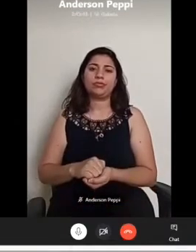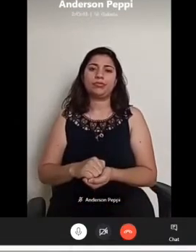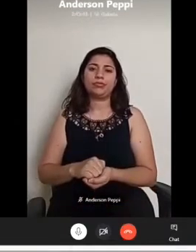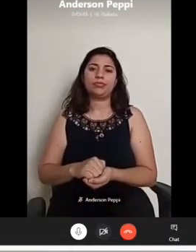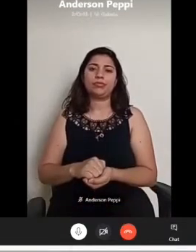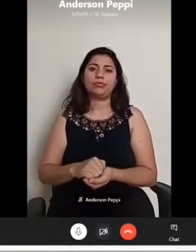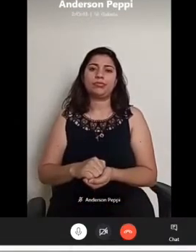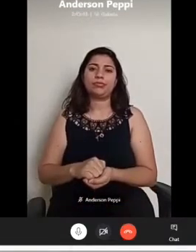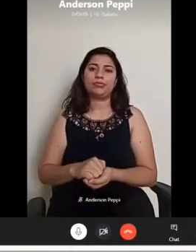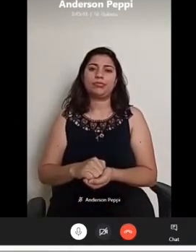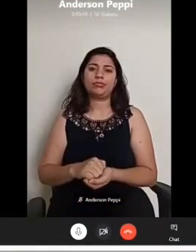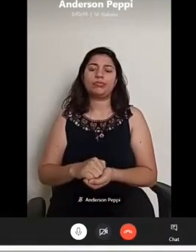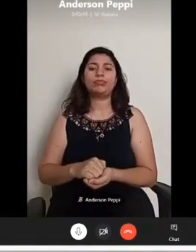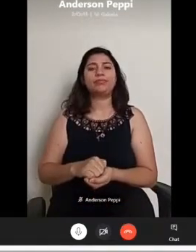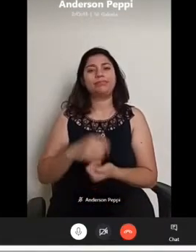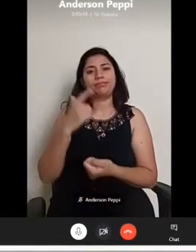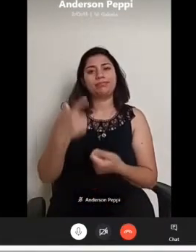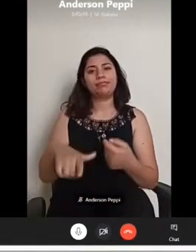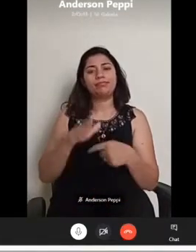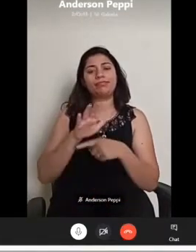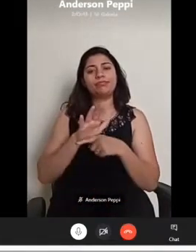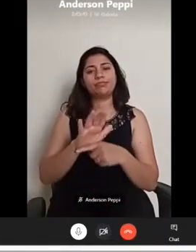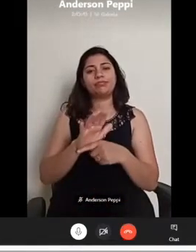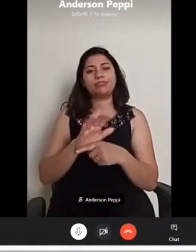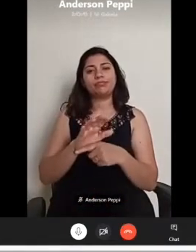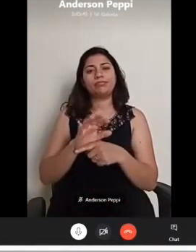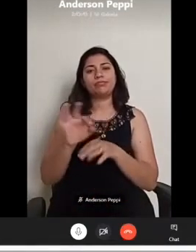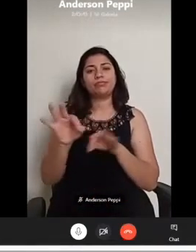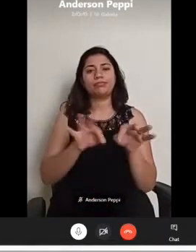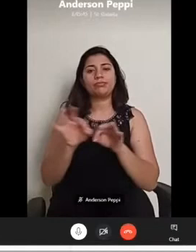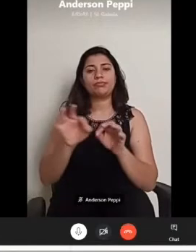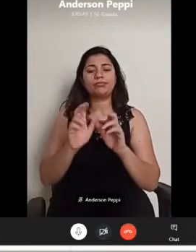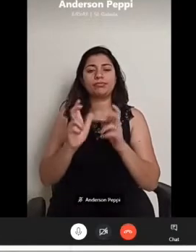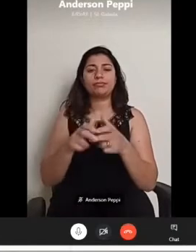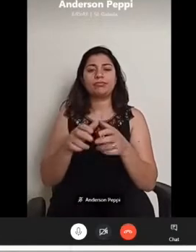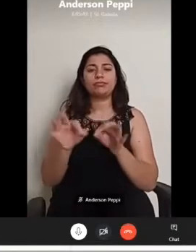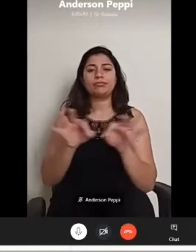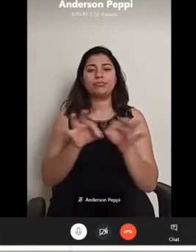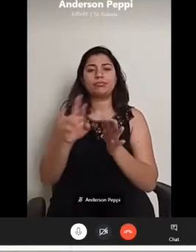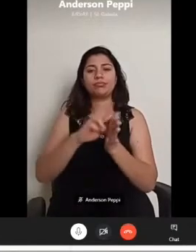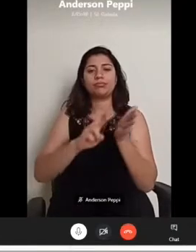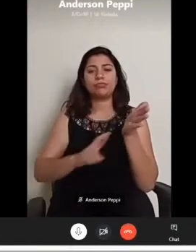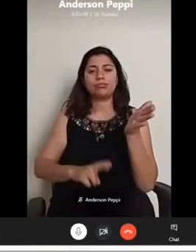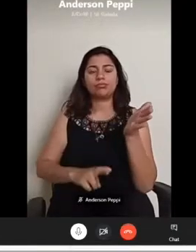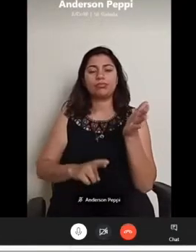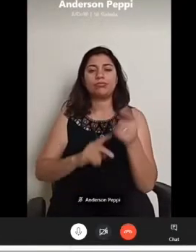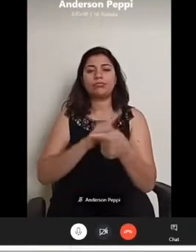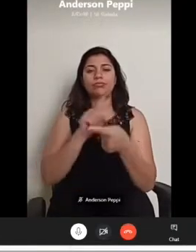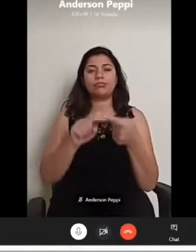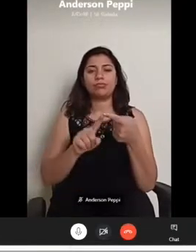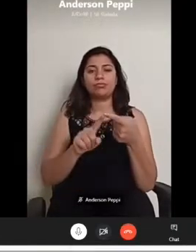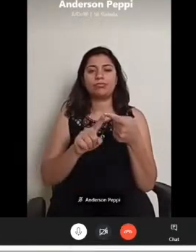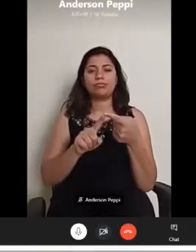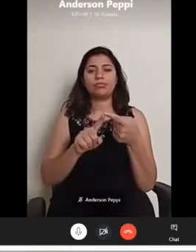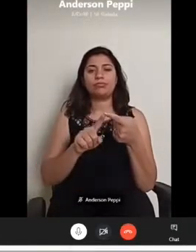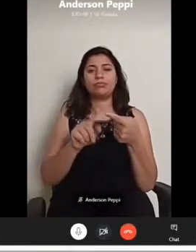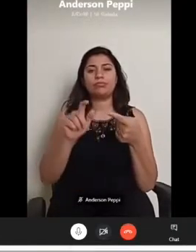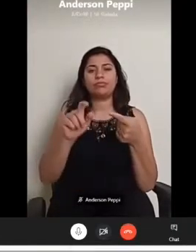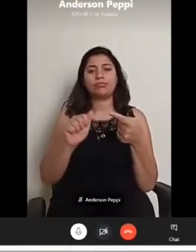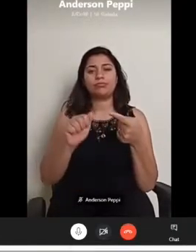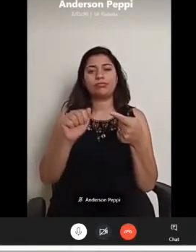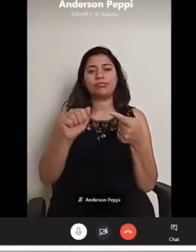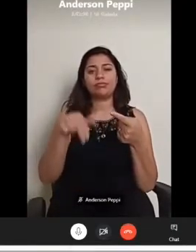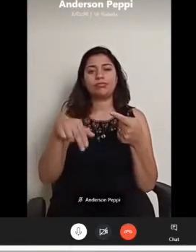Comissão de Constituição, Justiça e Redação. Vereadores: Antônio Carlos Vaz de